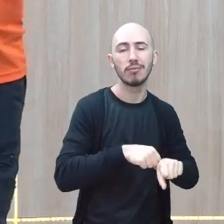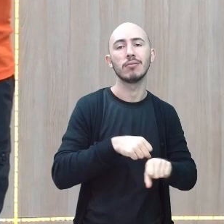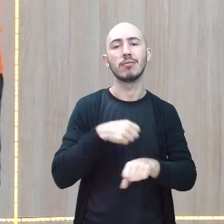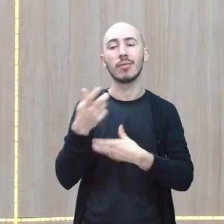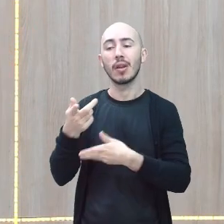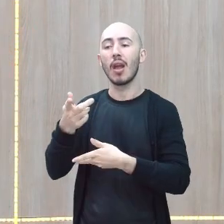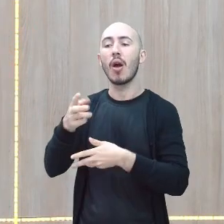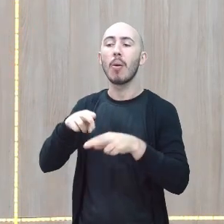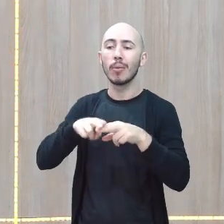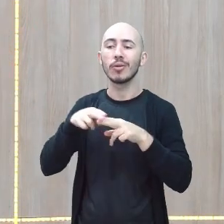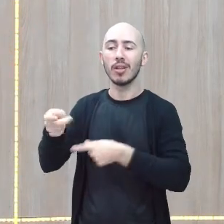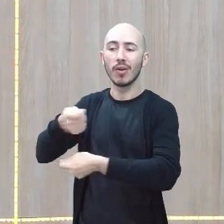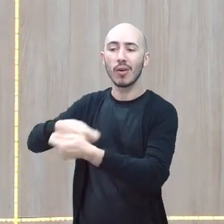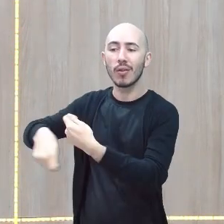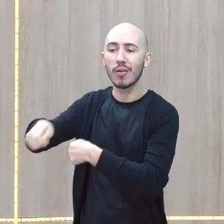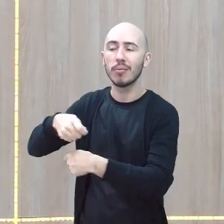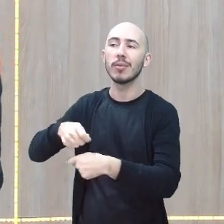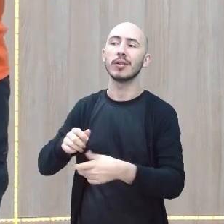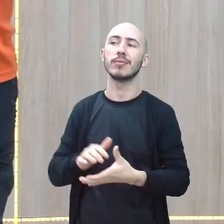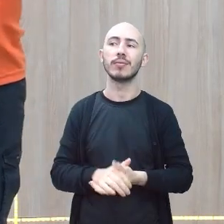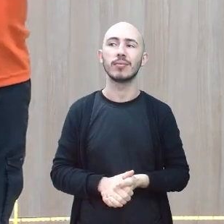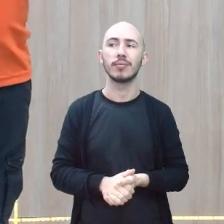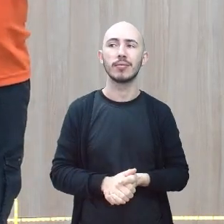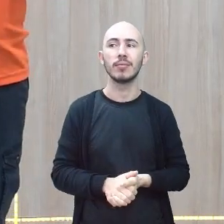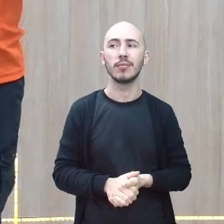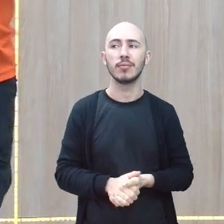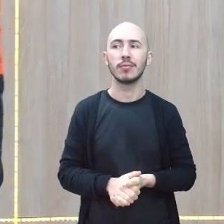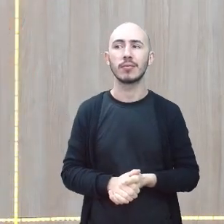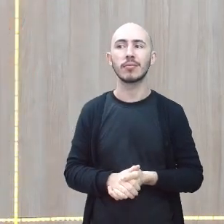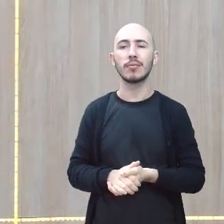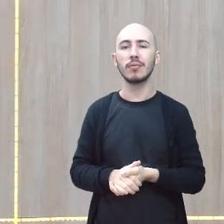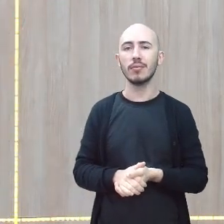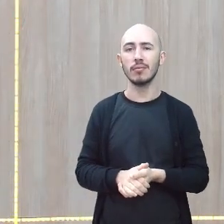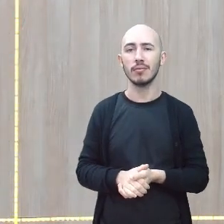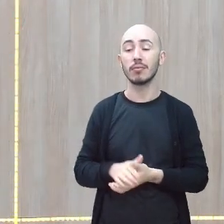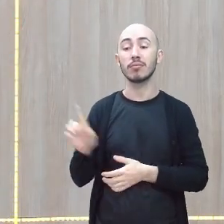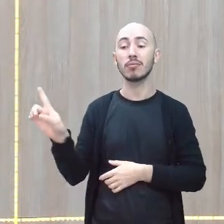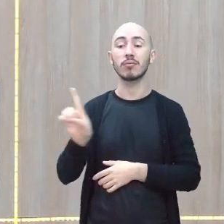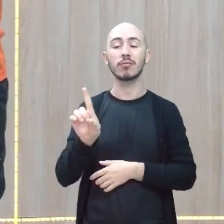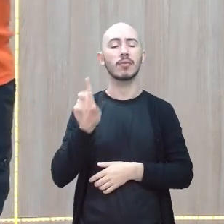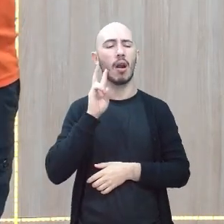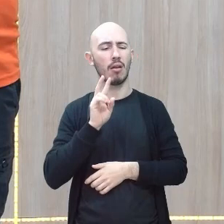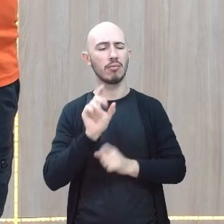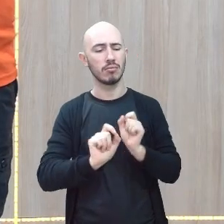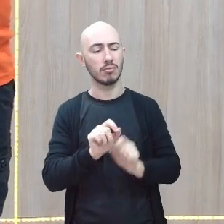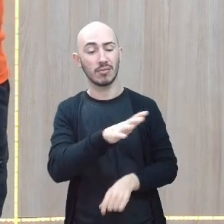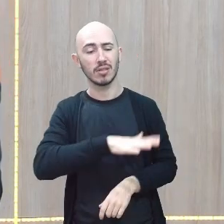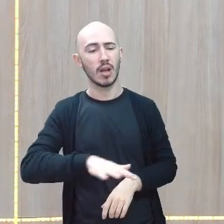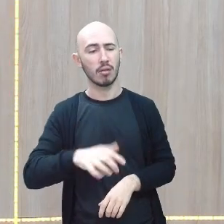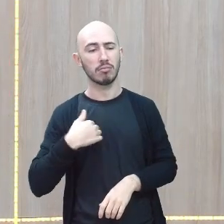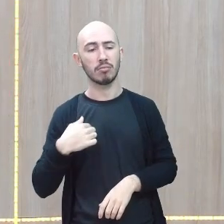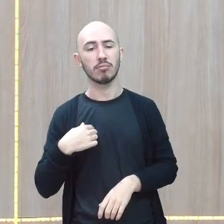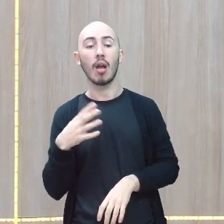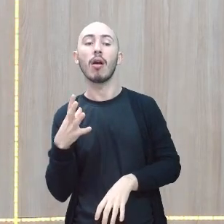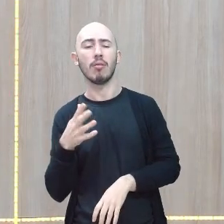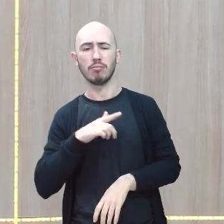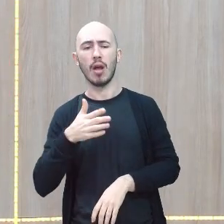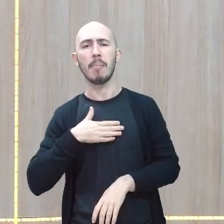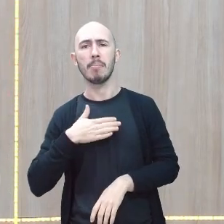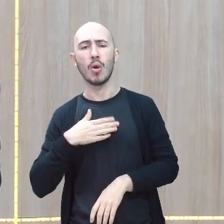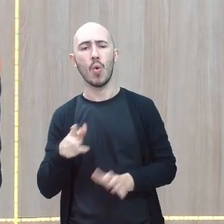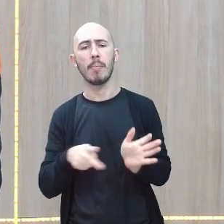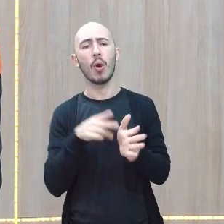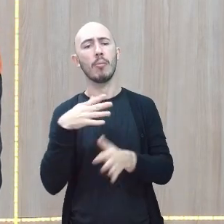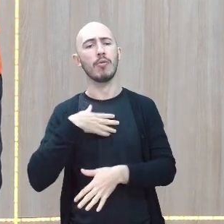camarada chega, né, e vê aquele descampado, aí diz, não, eu vou cercar isso aqui é meu. Mas, na realidade, a gente tem ali